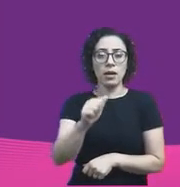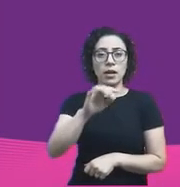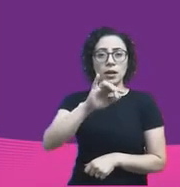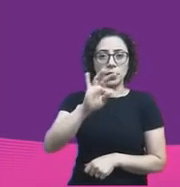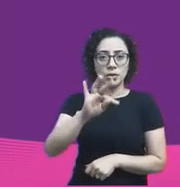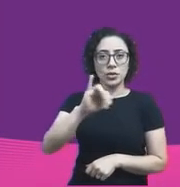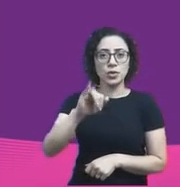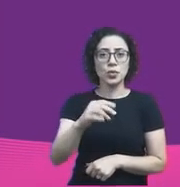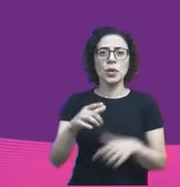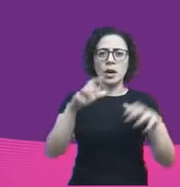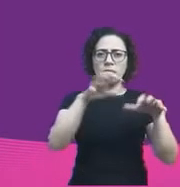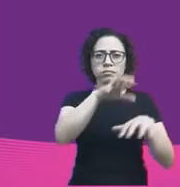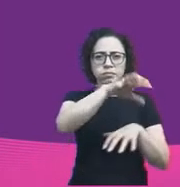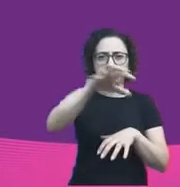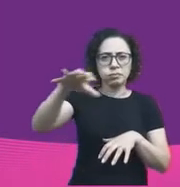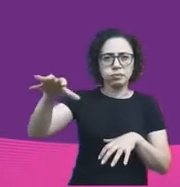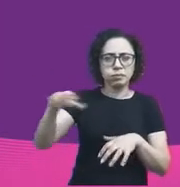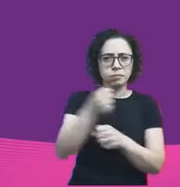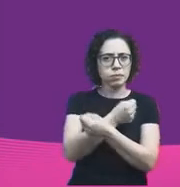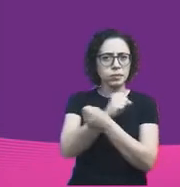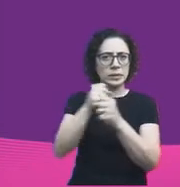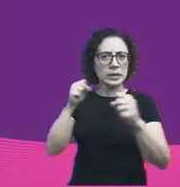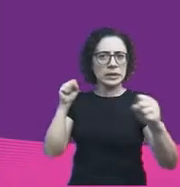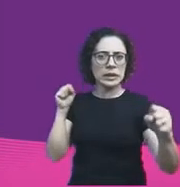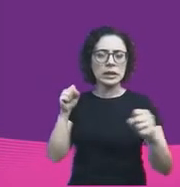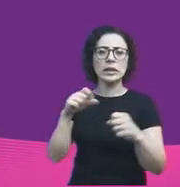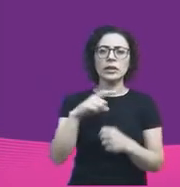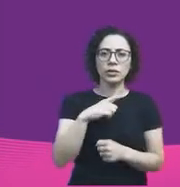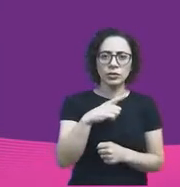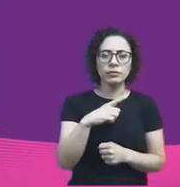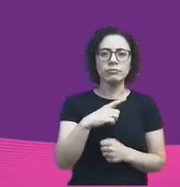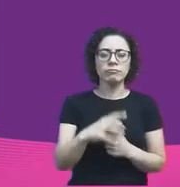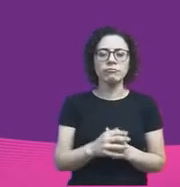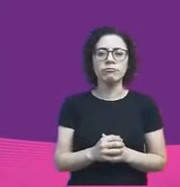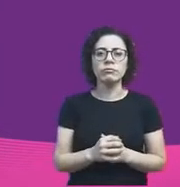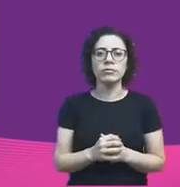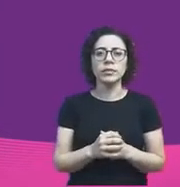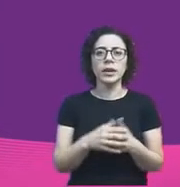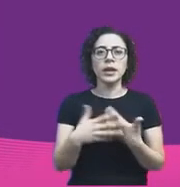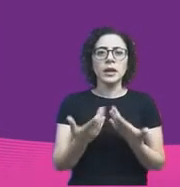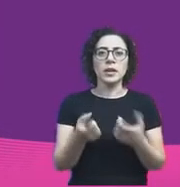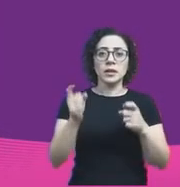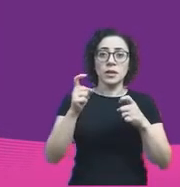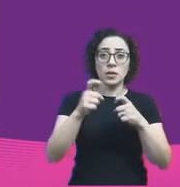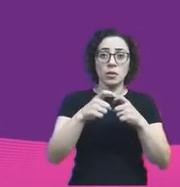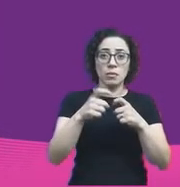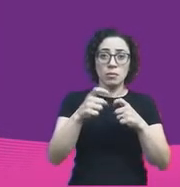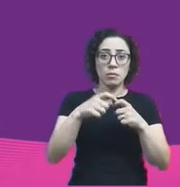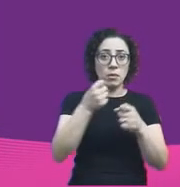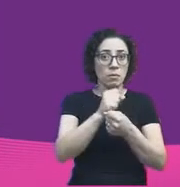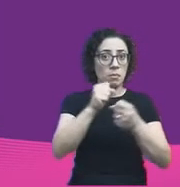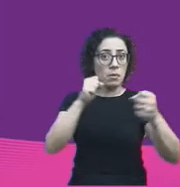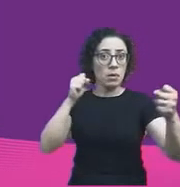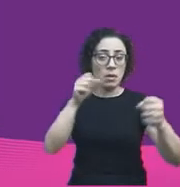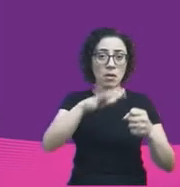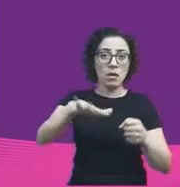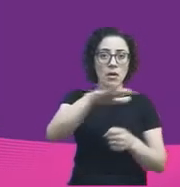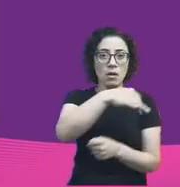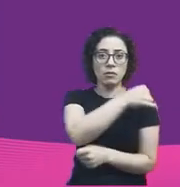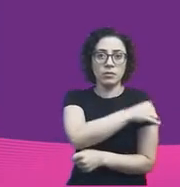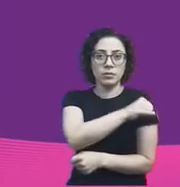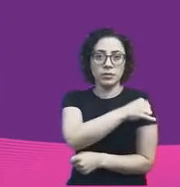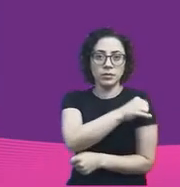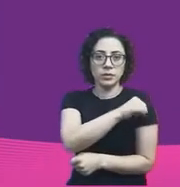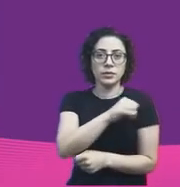uma capacidade de expansão para o hospital pediátrico, na zona oeste do Rio de Janeiro, com hoje 303